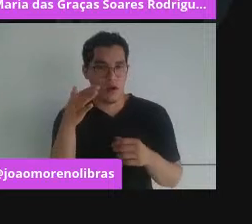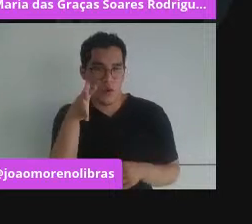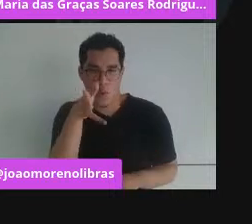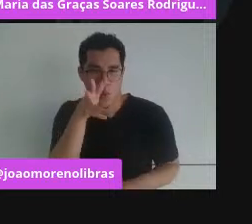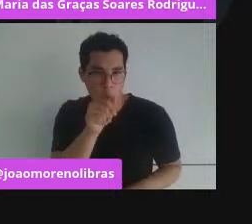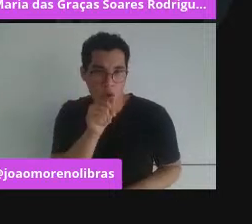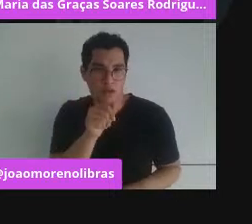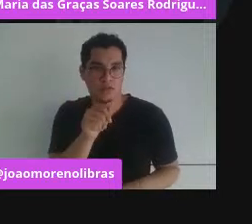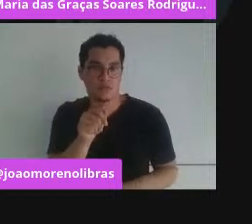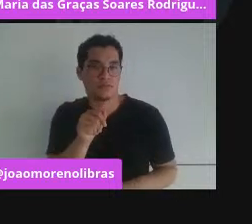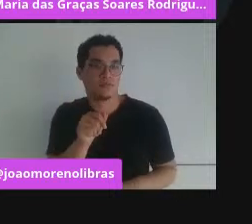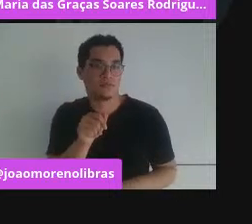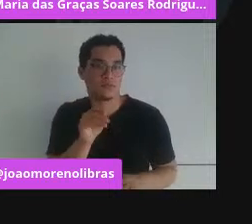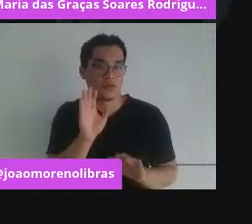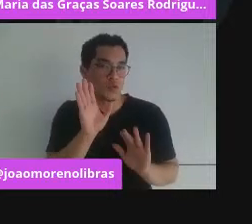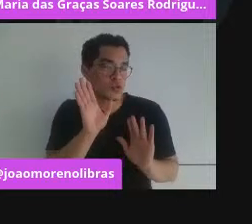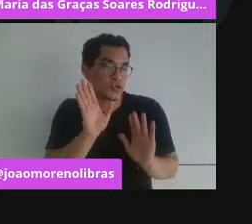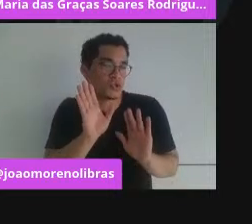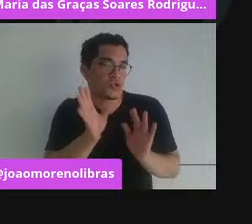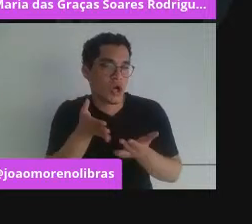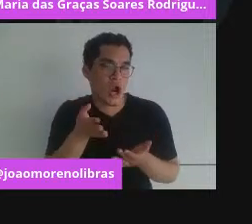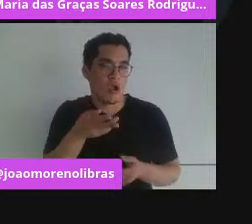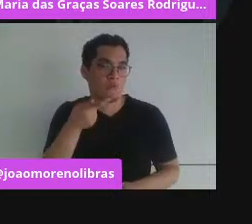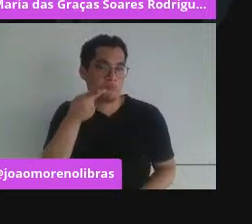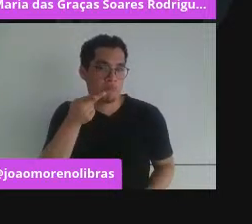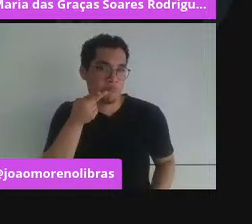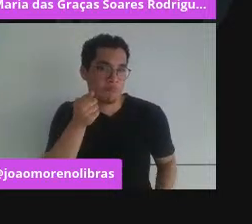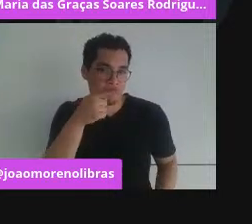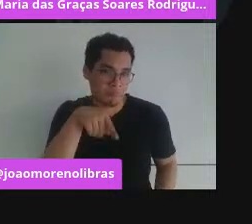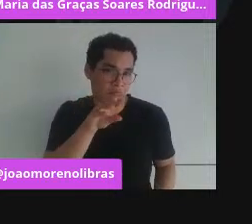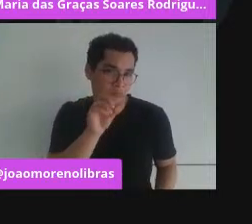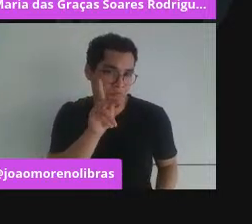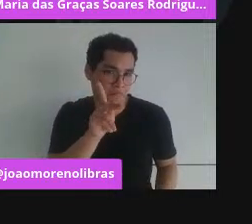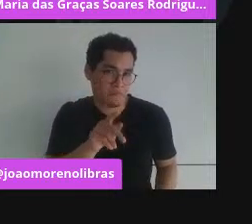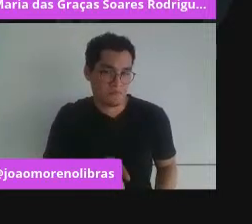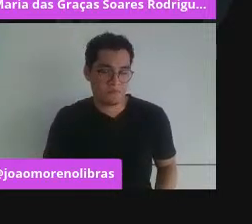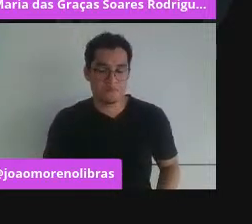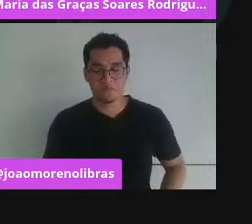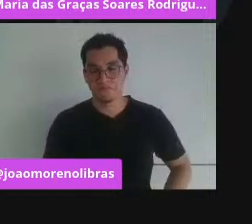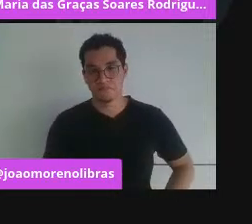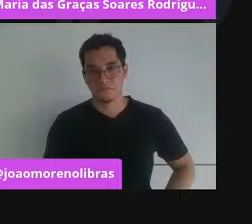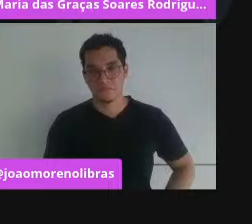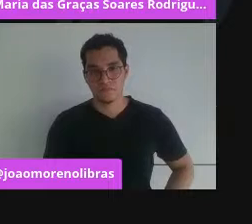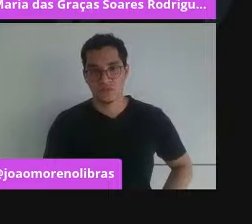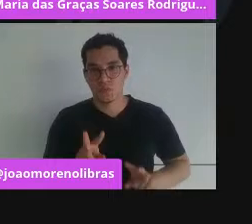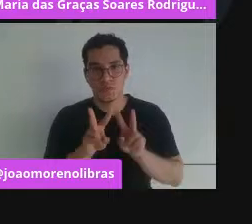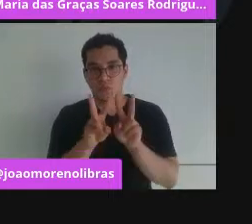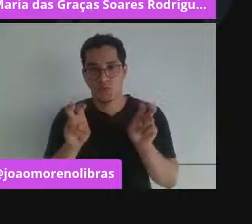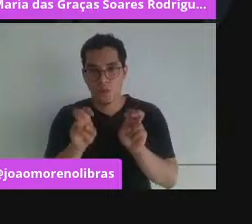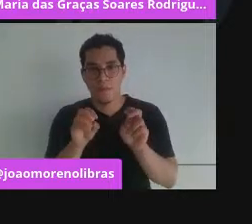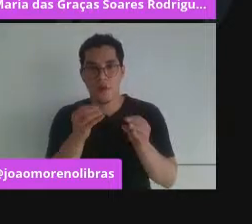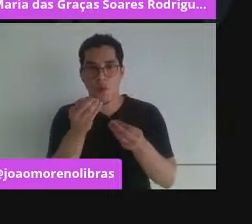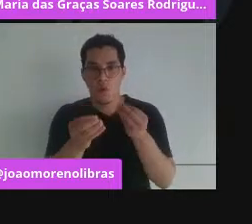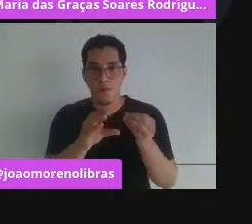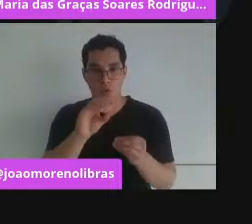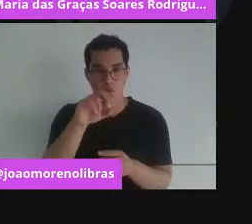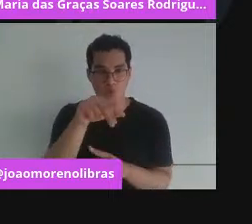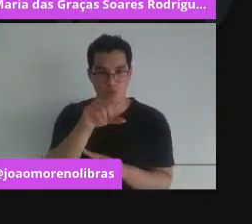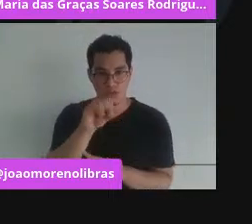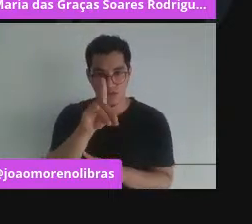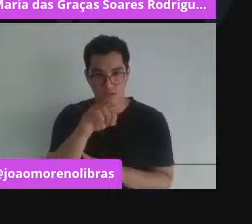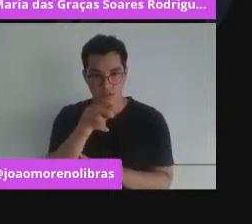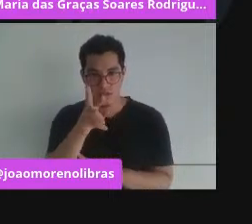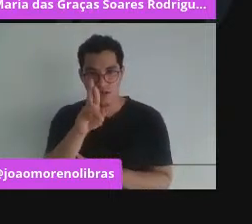observei. Né? Não vou repetir esses detalhes da composição das considerações finais.